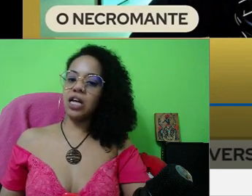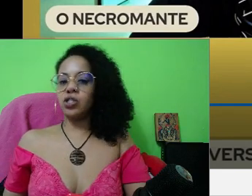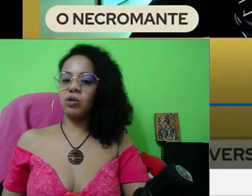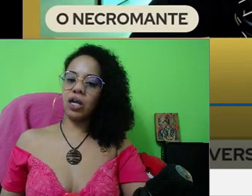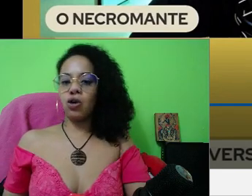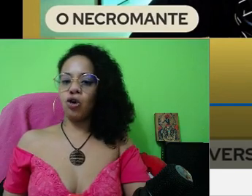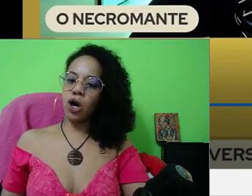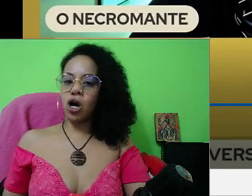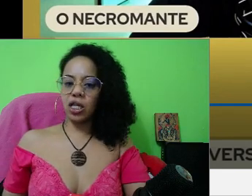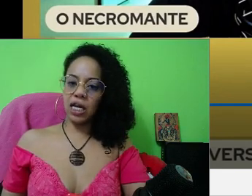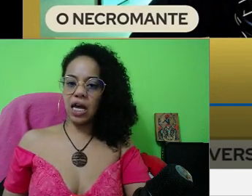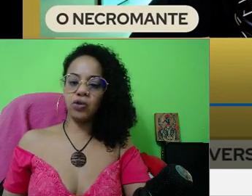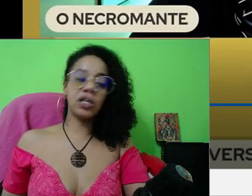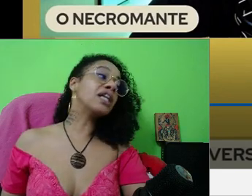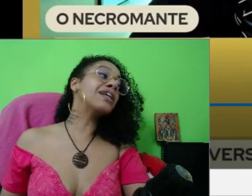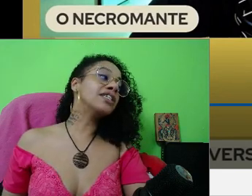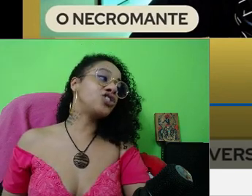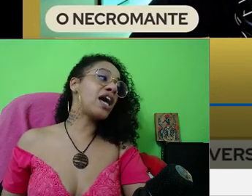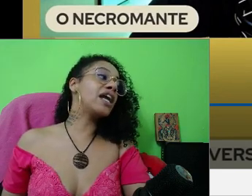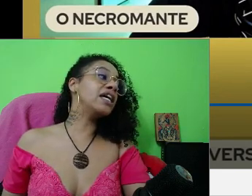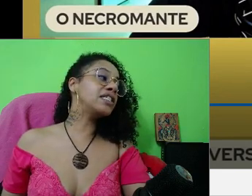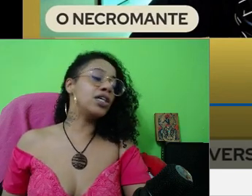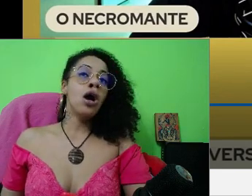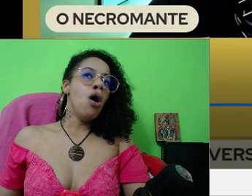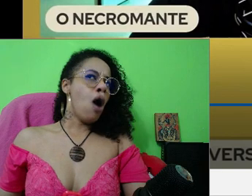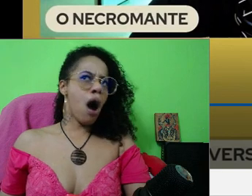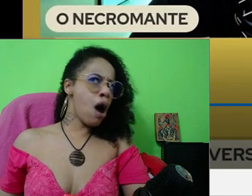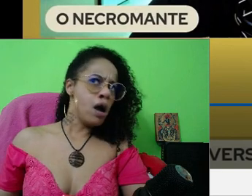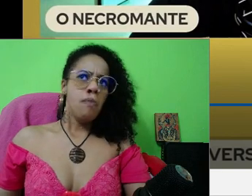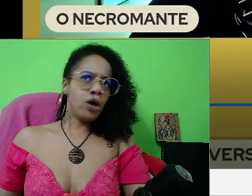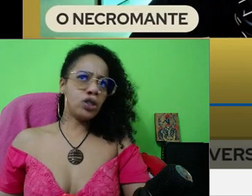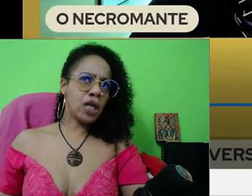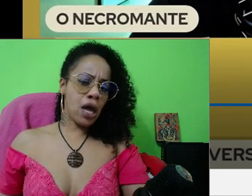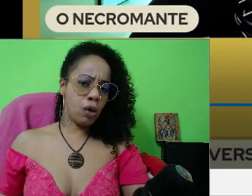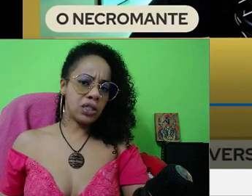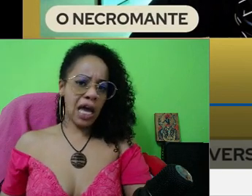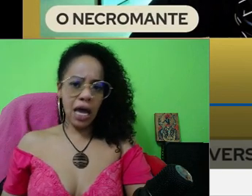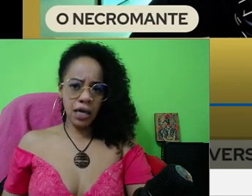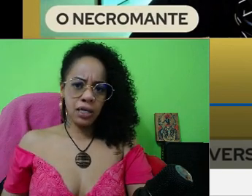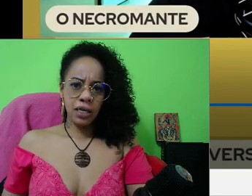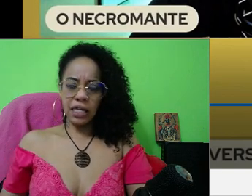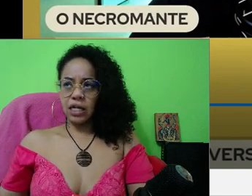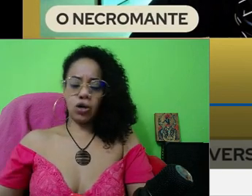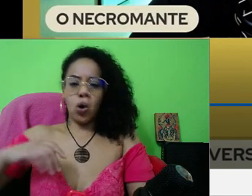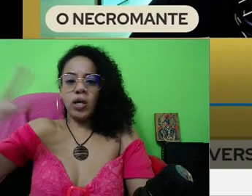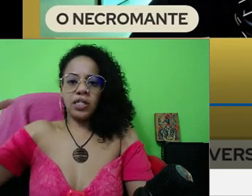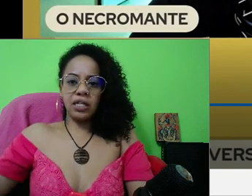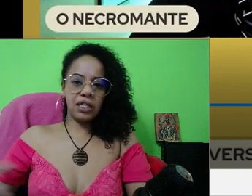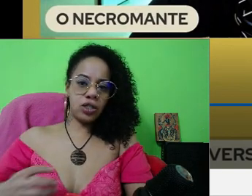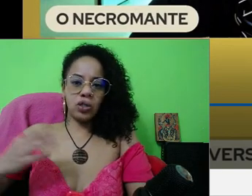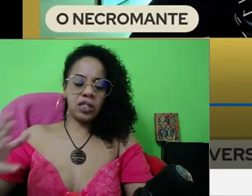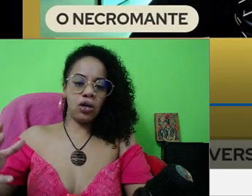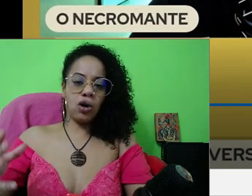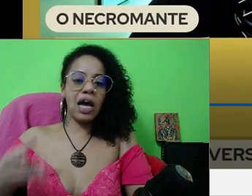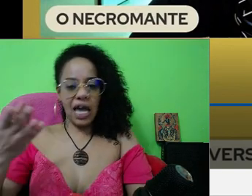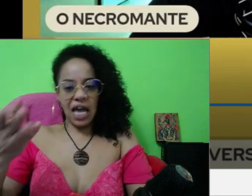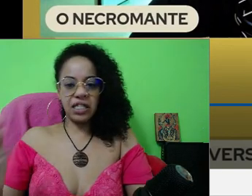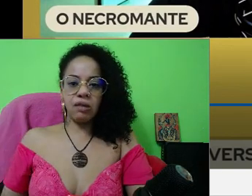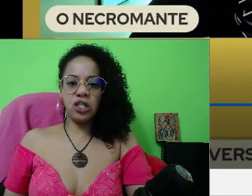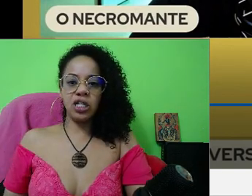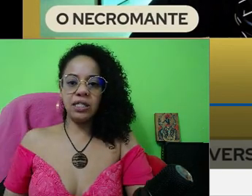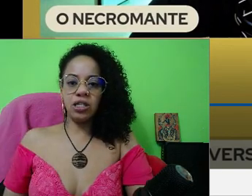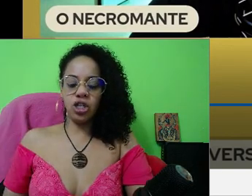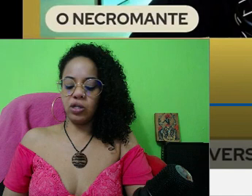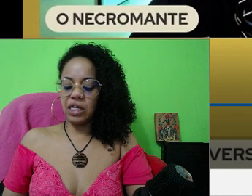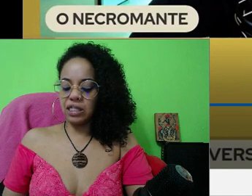seletividades do que incomoda né do que gera esse oh meu Deus né Essa coisa da testosterona